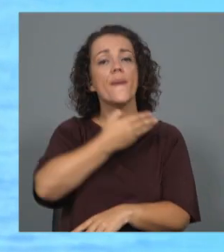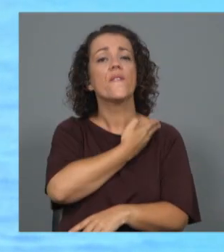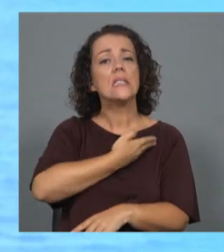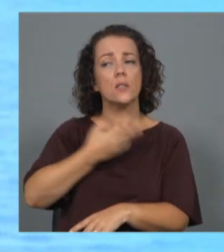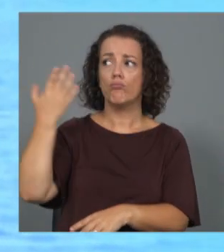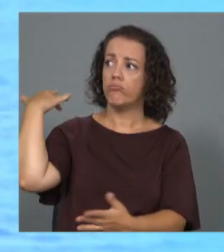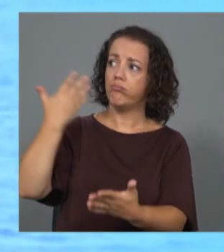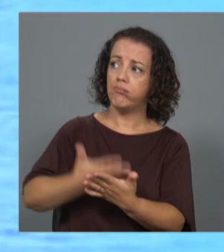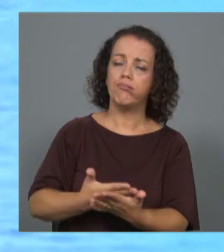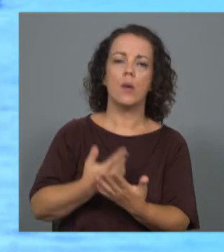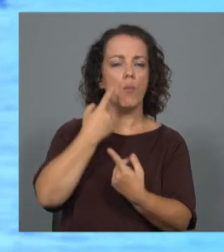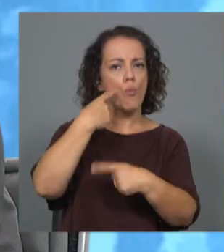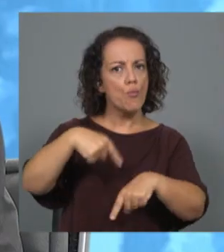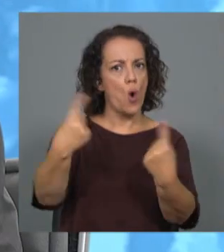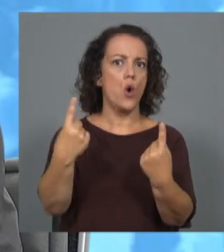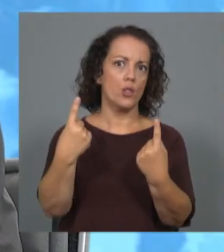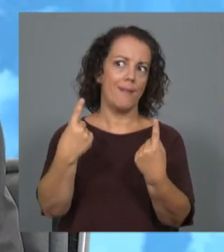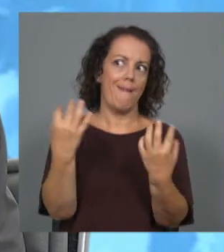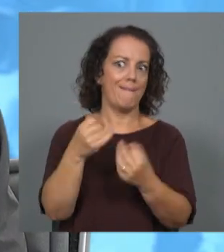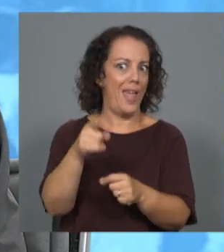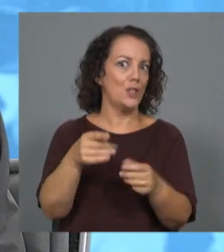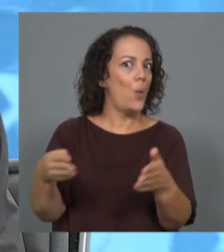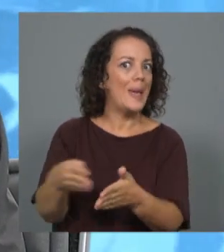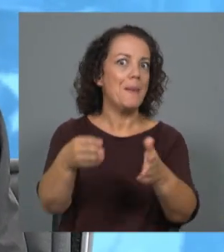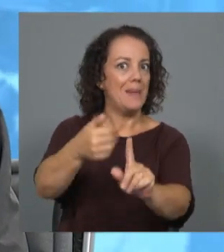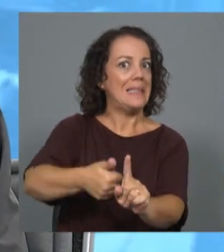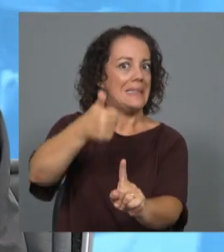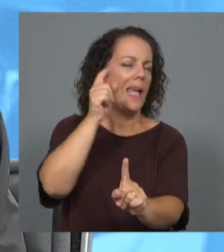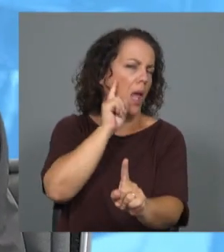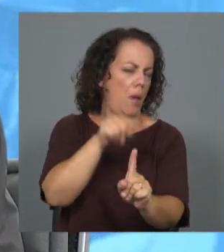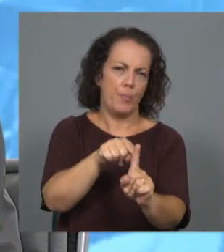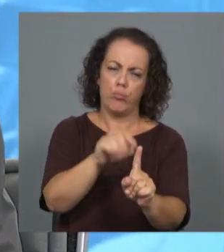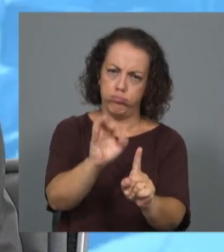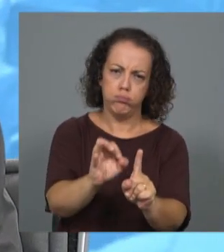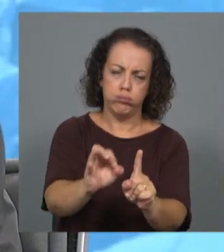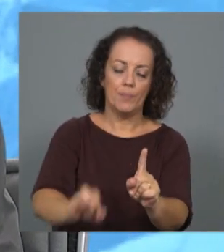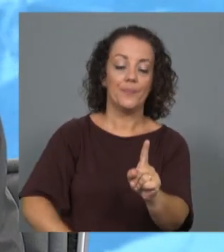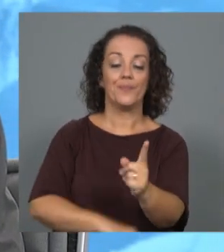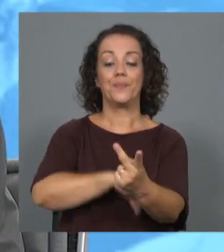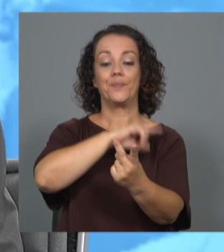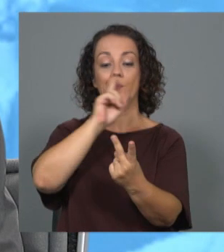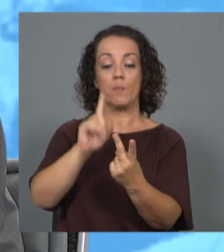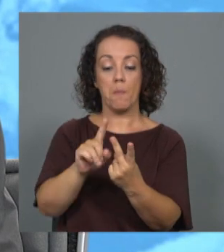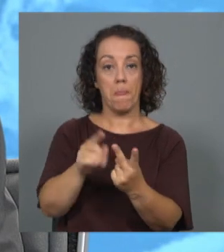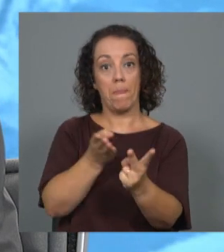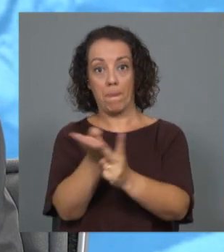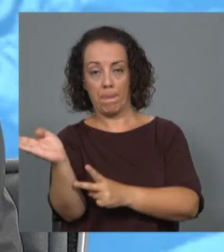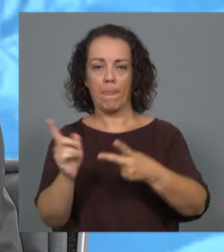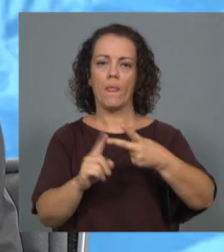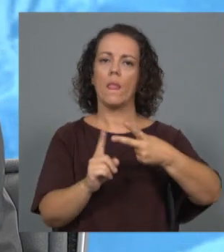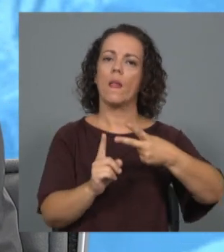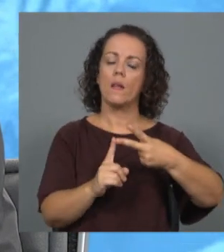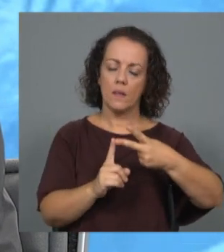é um caminho incontornável. Depois, o outro portal é o diálogo com